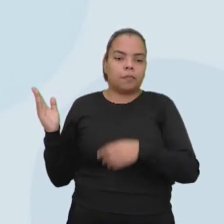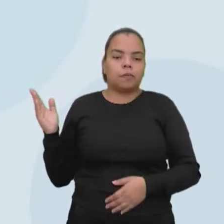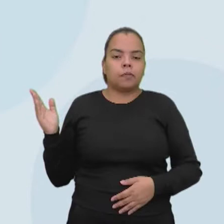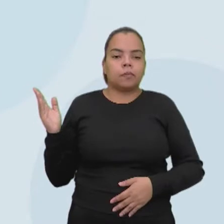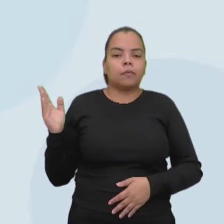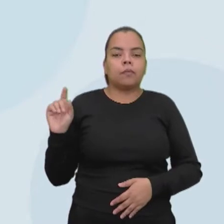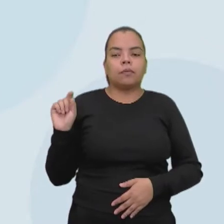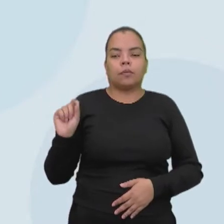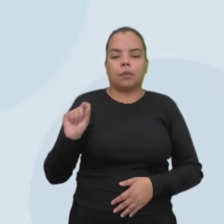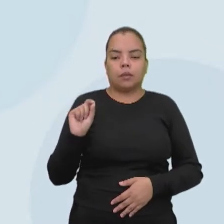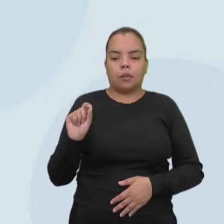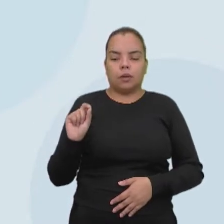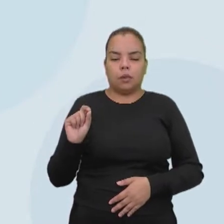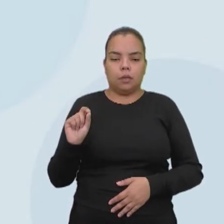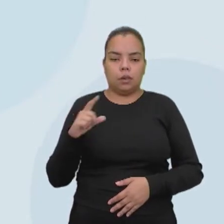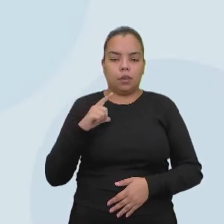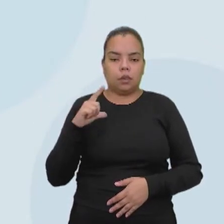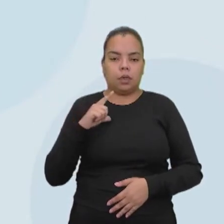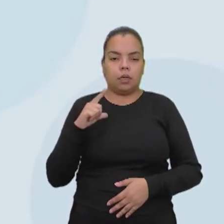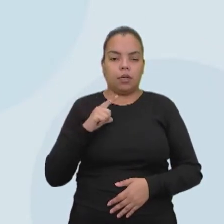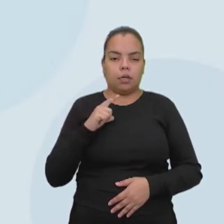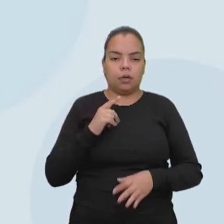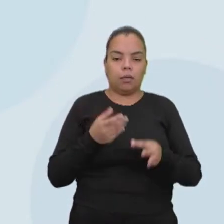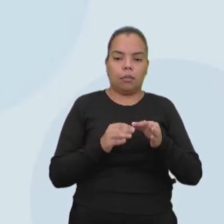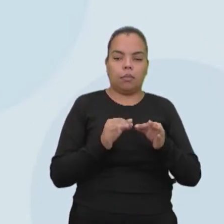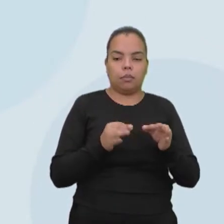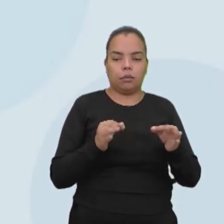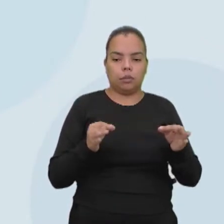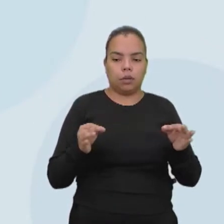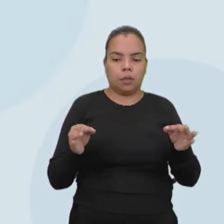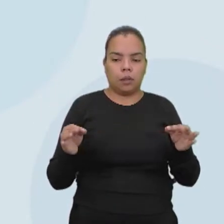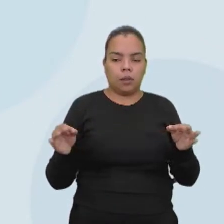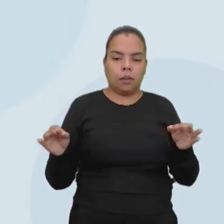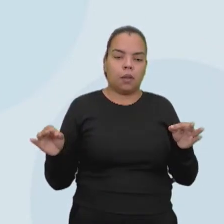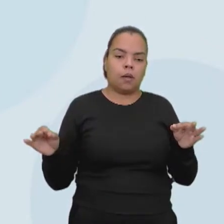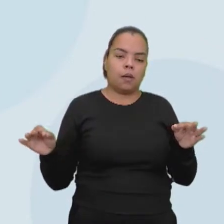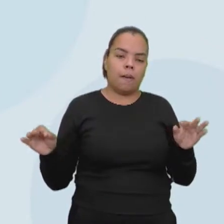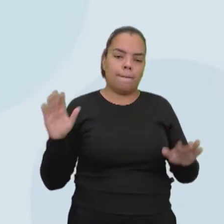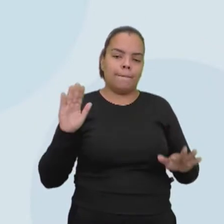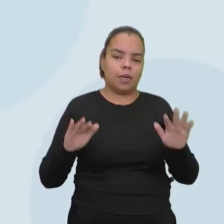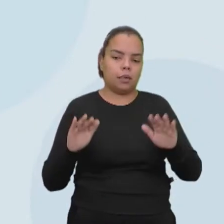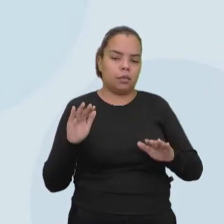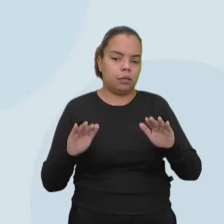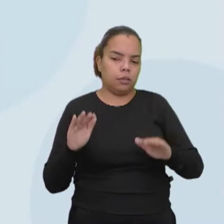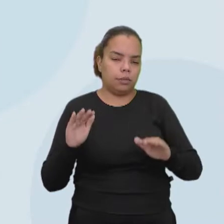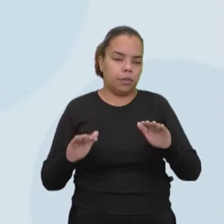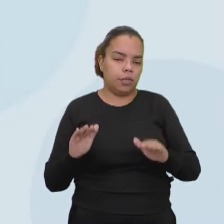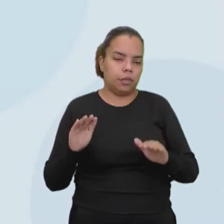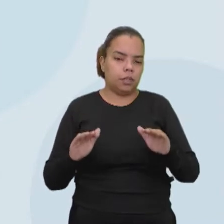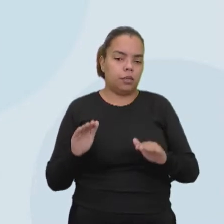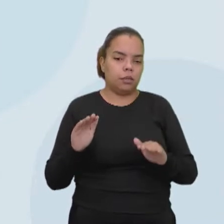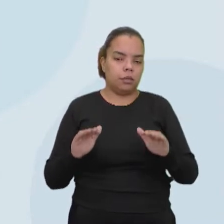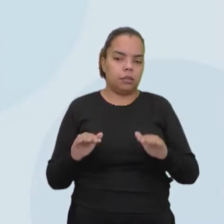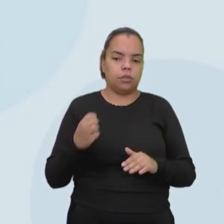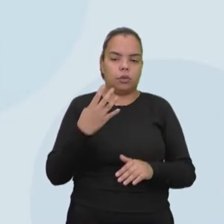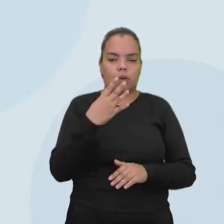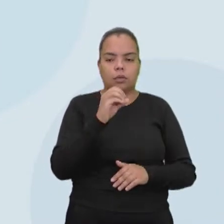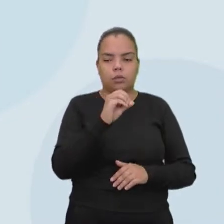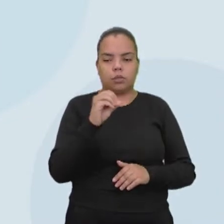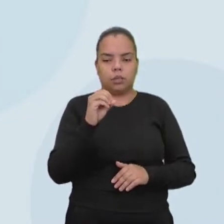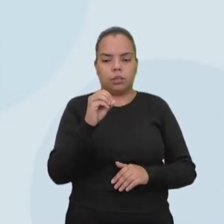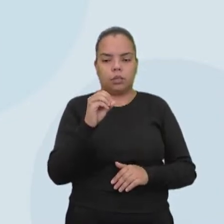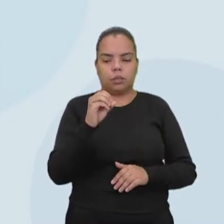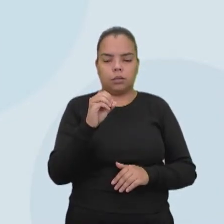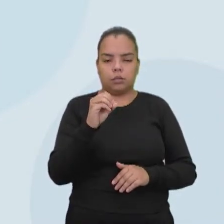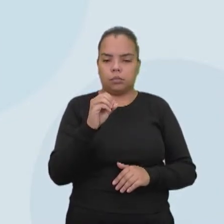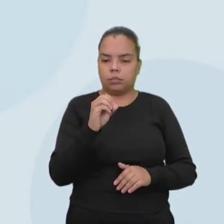porque o Grand Canyon tem, né, uma extensão de mais ou menos aí em torno de